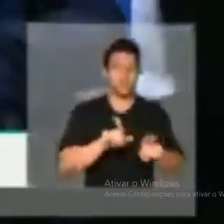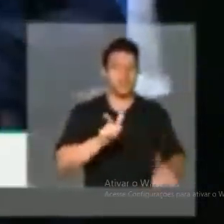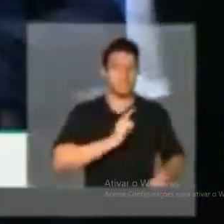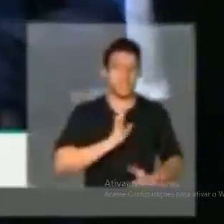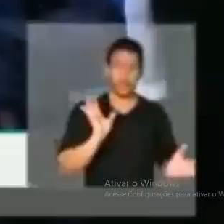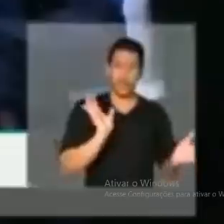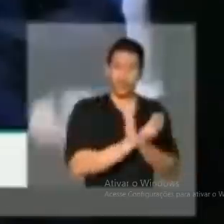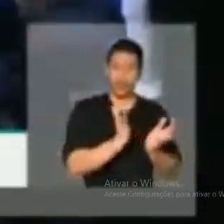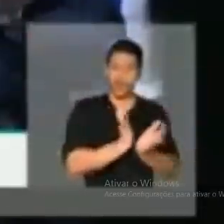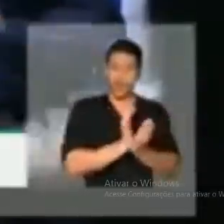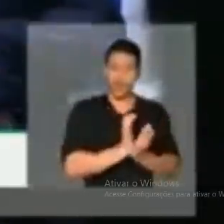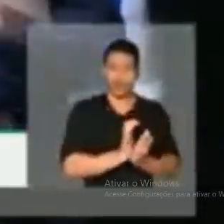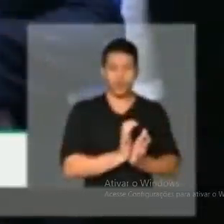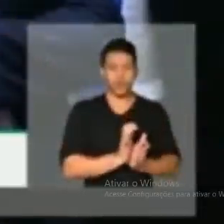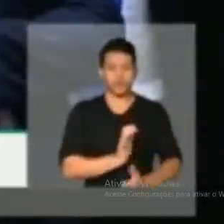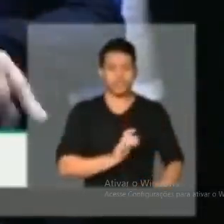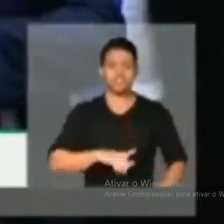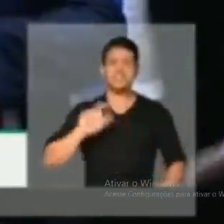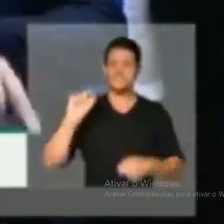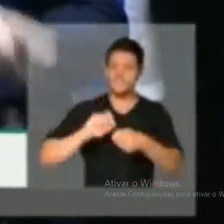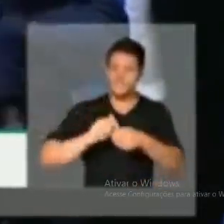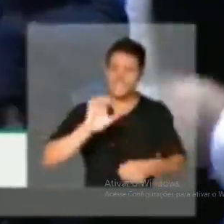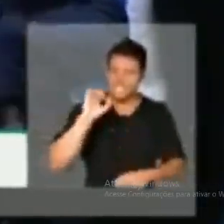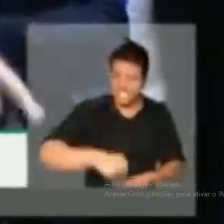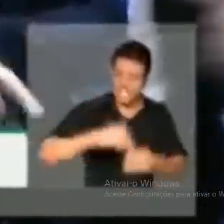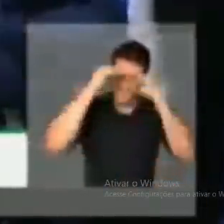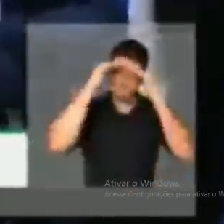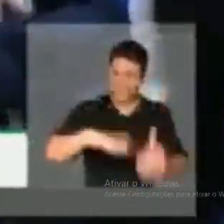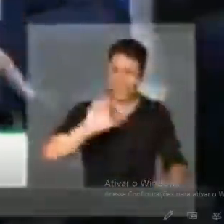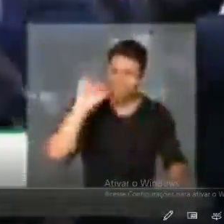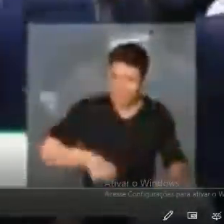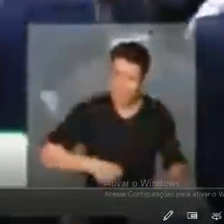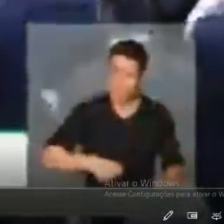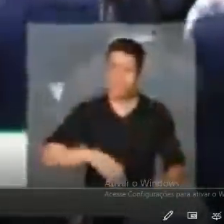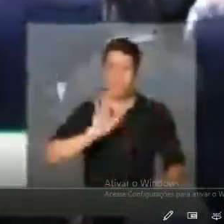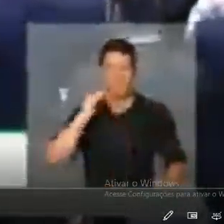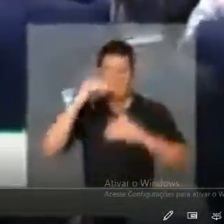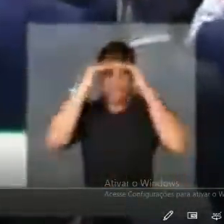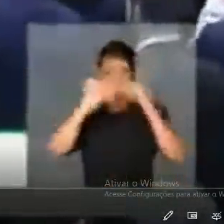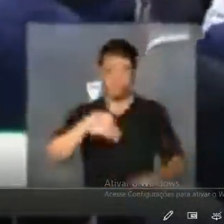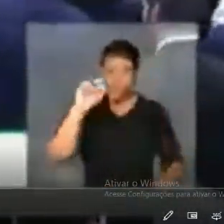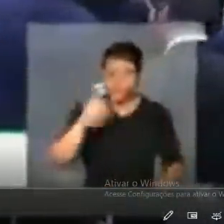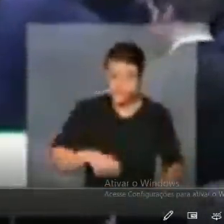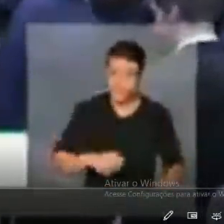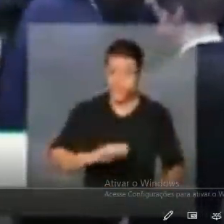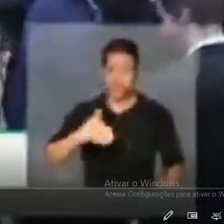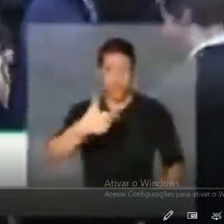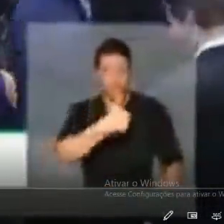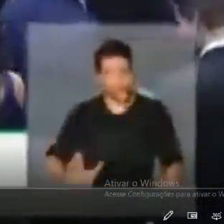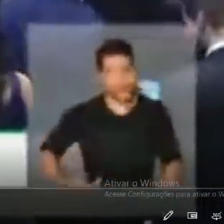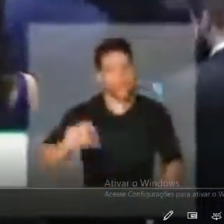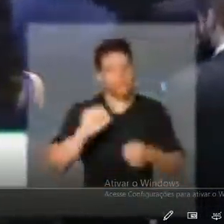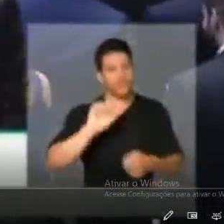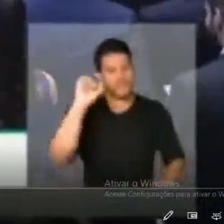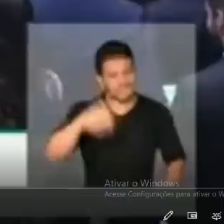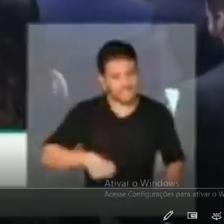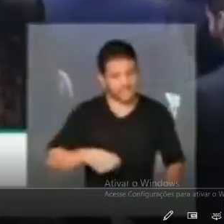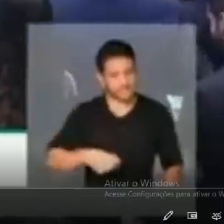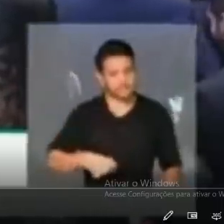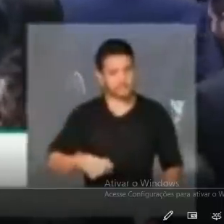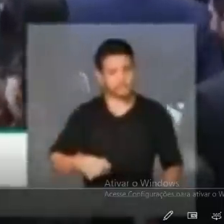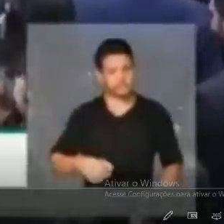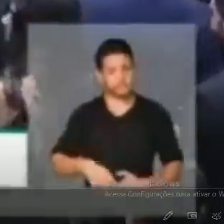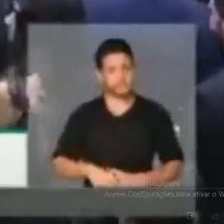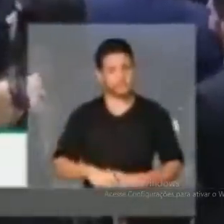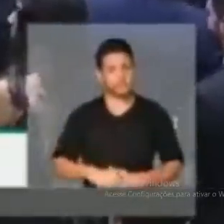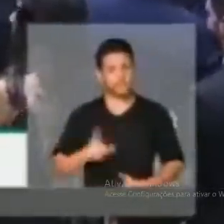o grupo que está. Cumprimos o acordo, sim. Cumprimos o acordo, sim. A parte do governo foi feita. Eu A parte